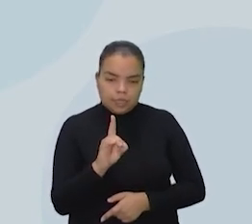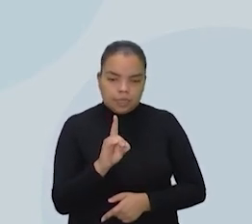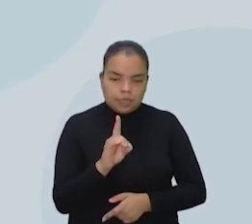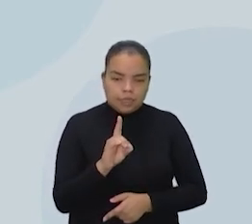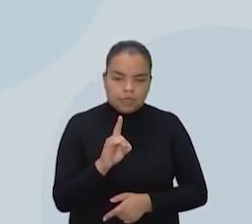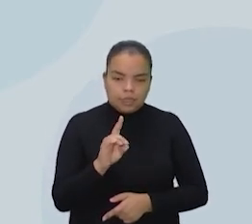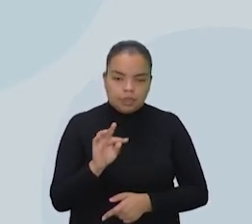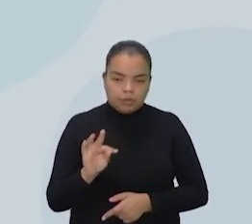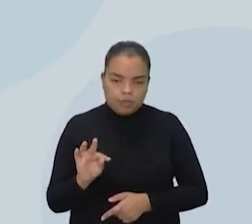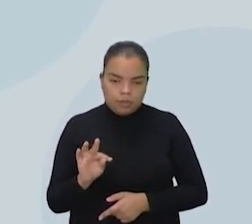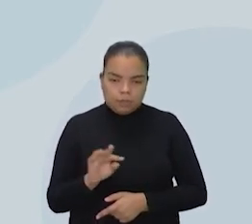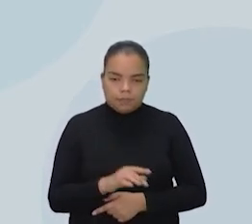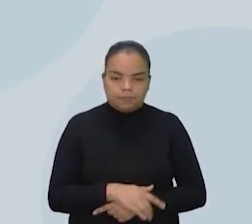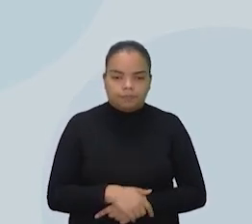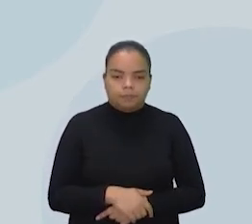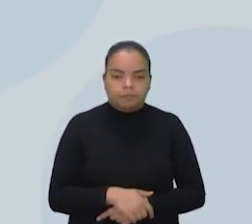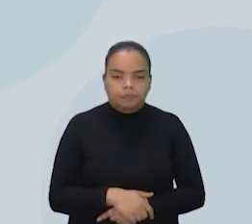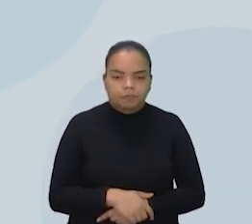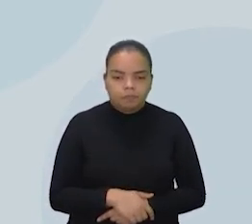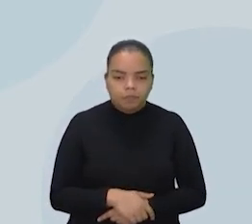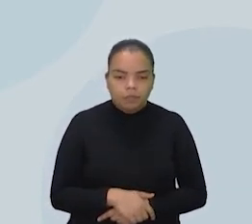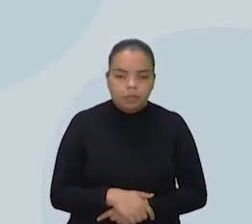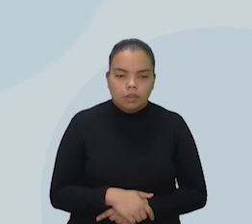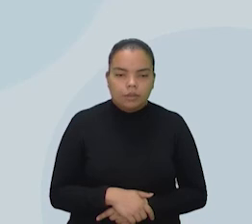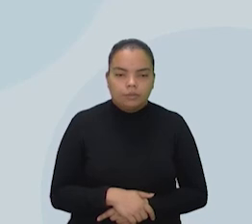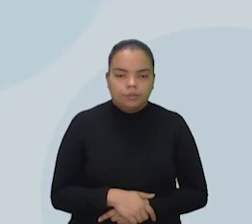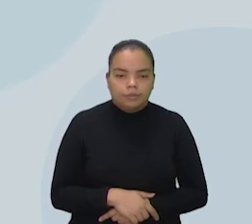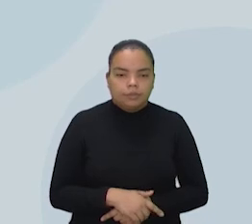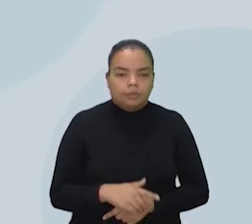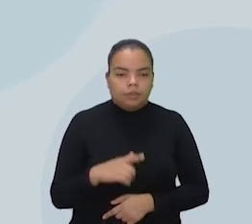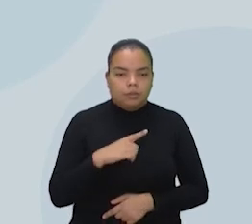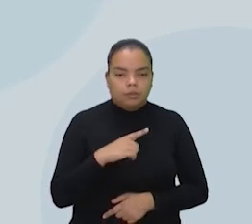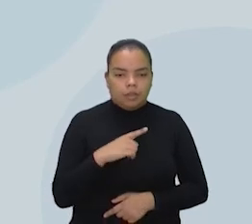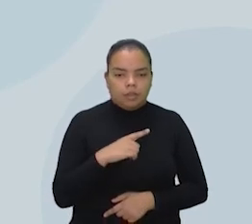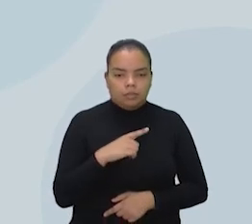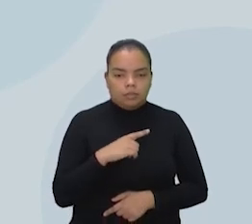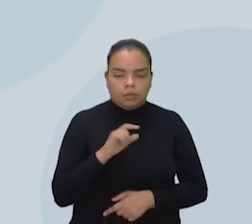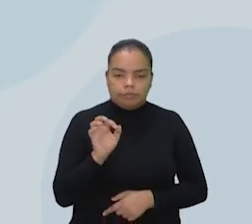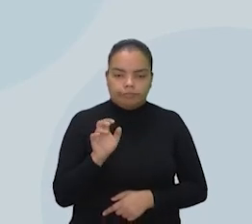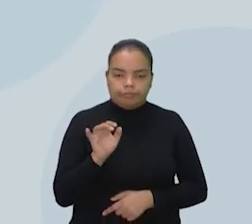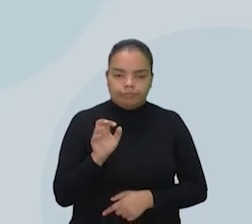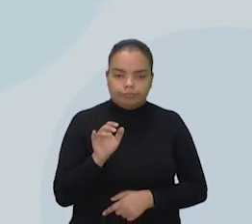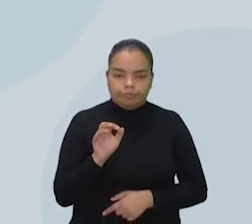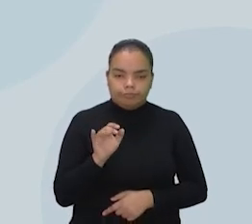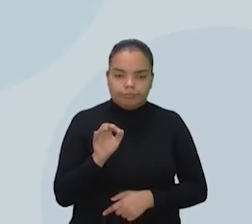gente digita esses dados, novamente no